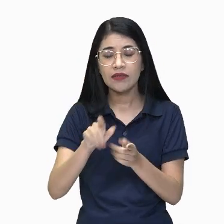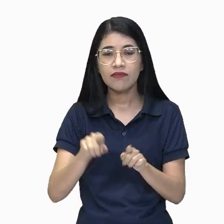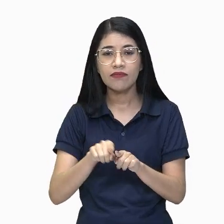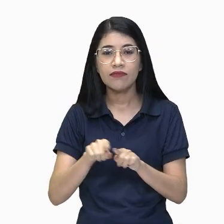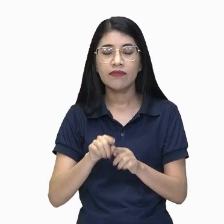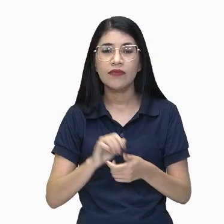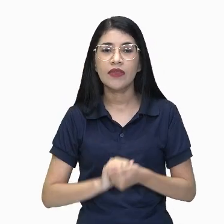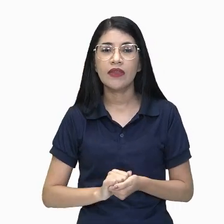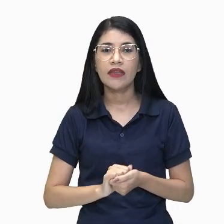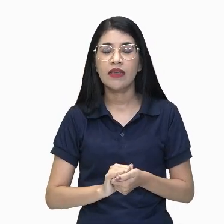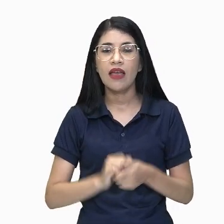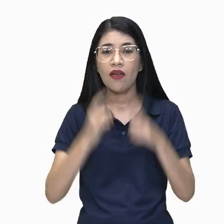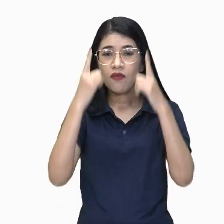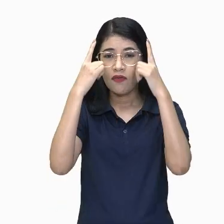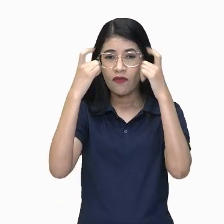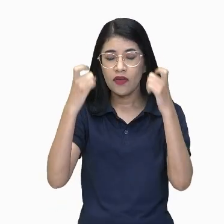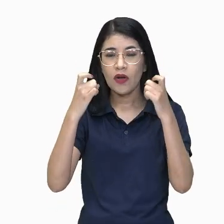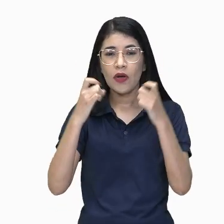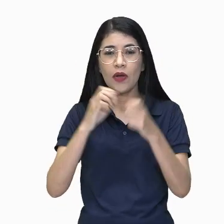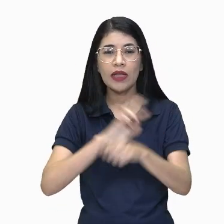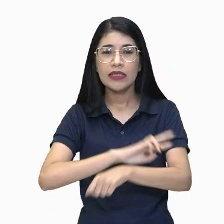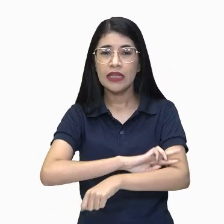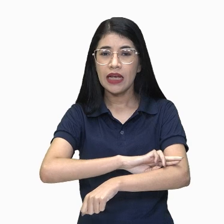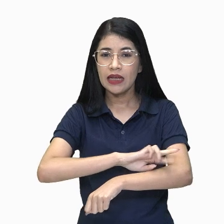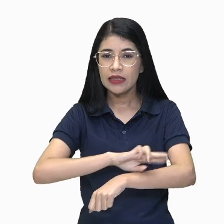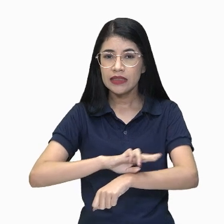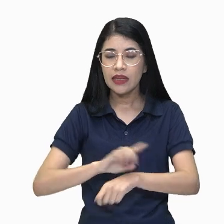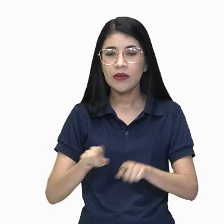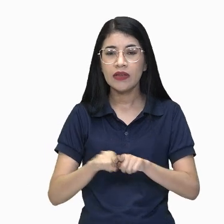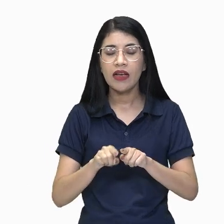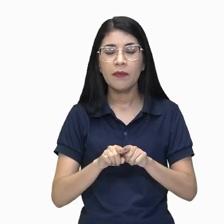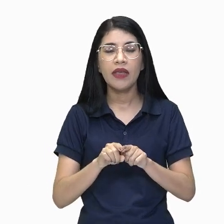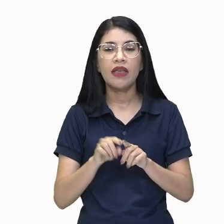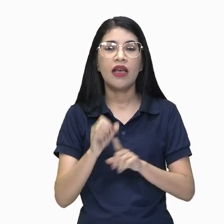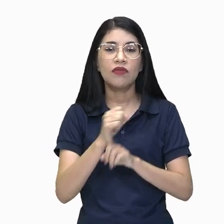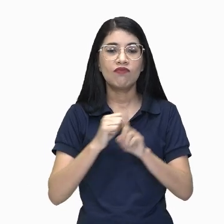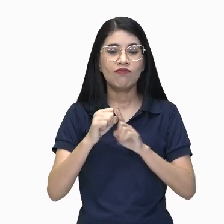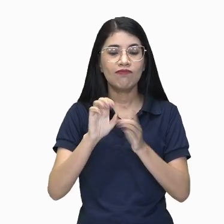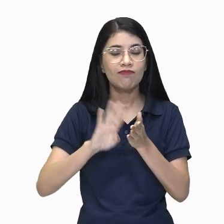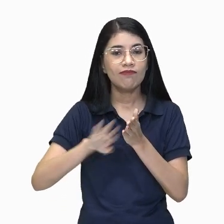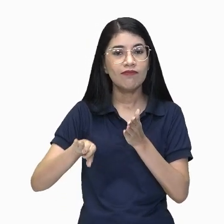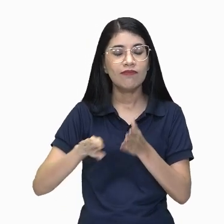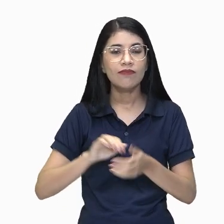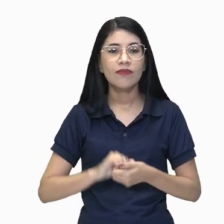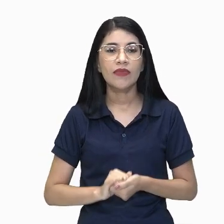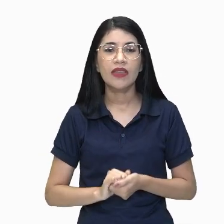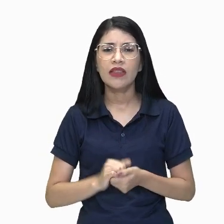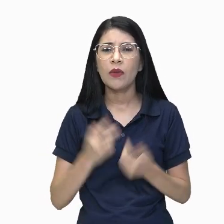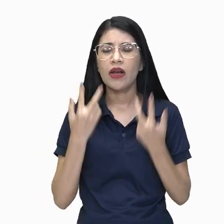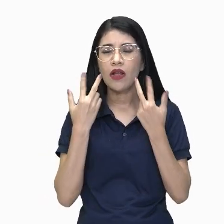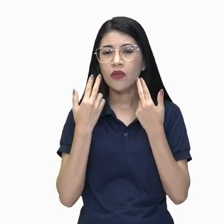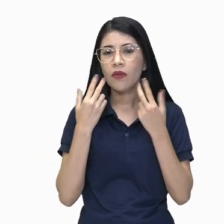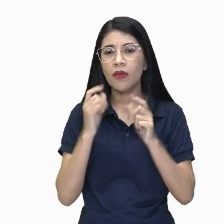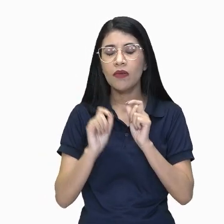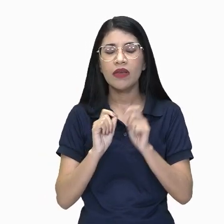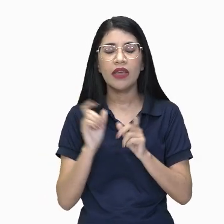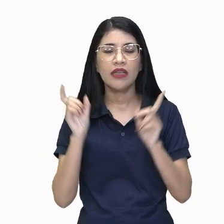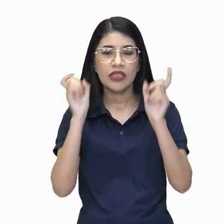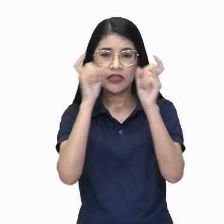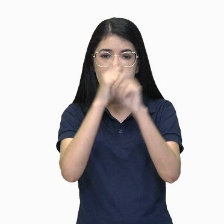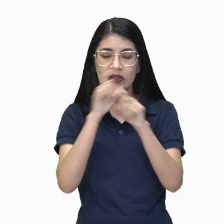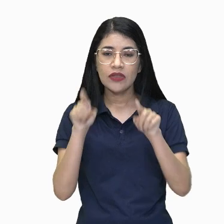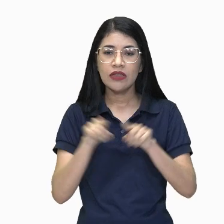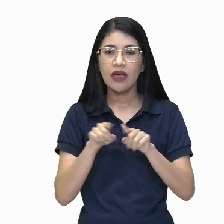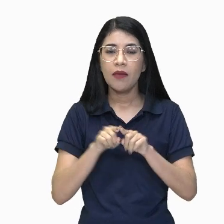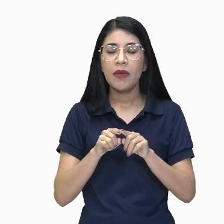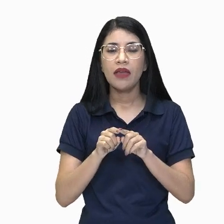violência racial e a exclusão social tornaram-se comuns, dificultando a